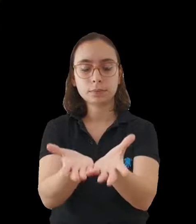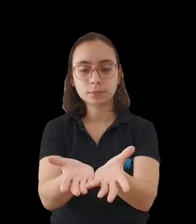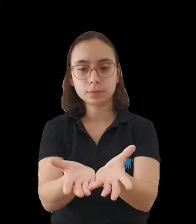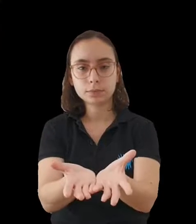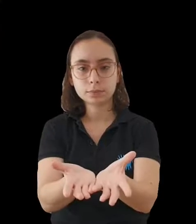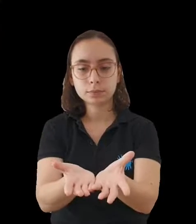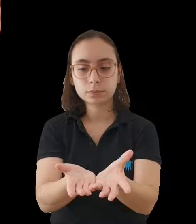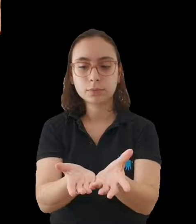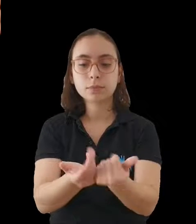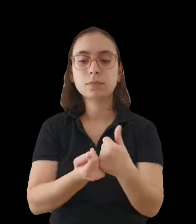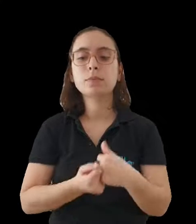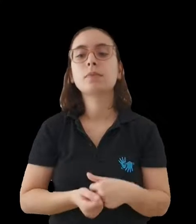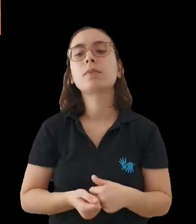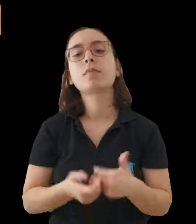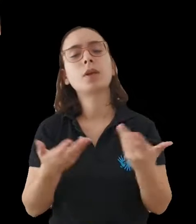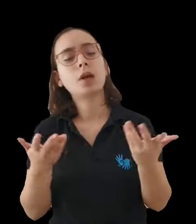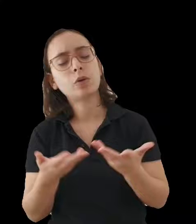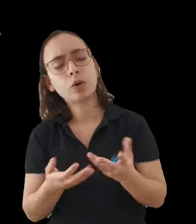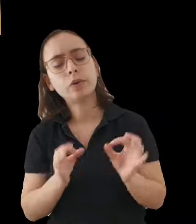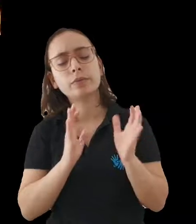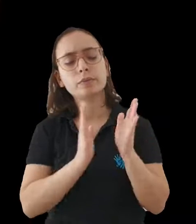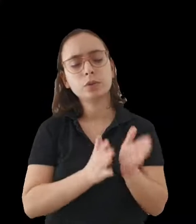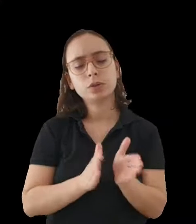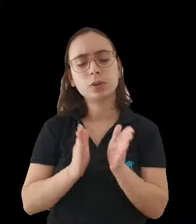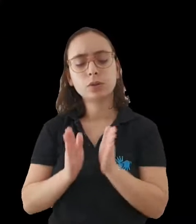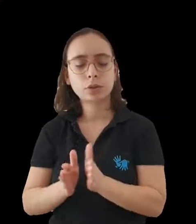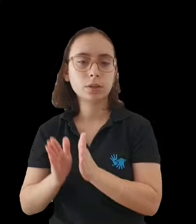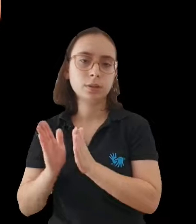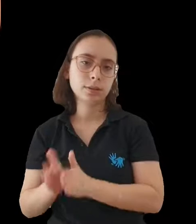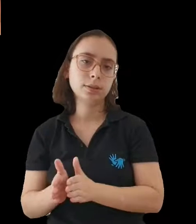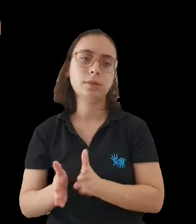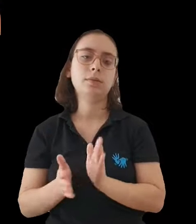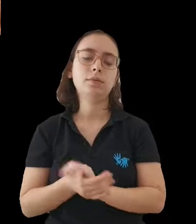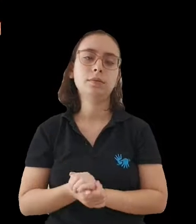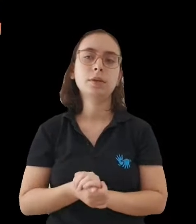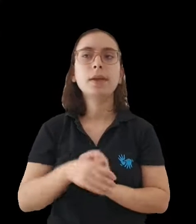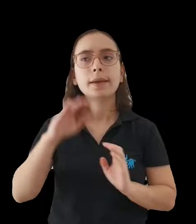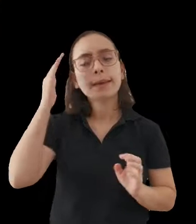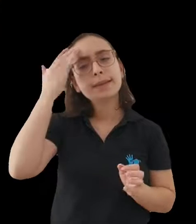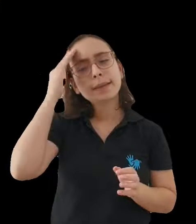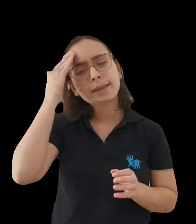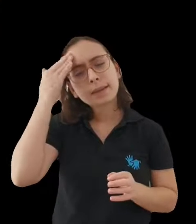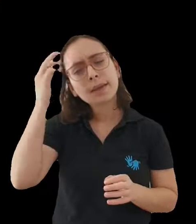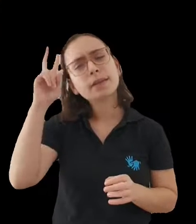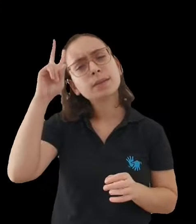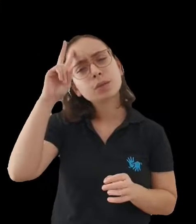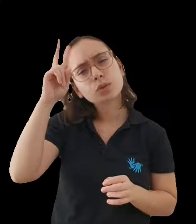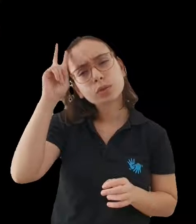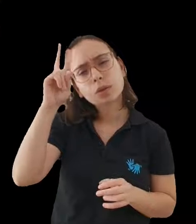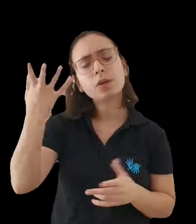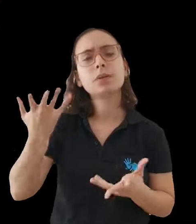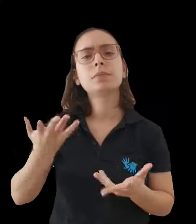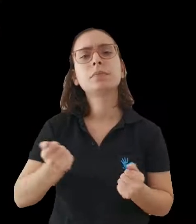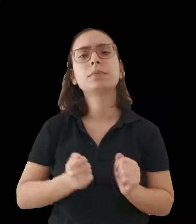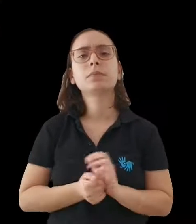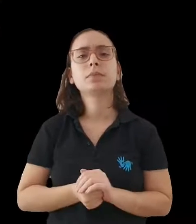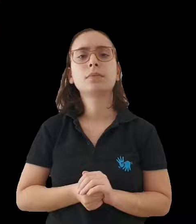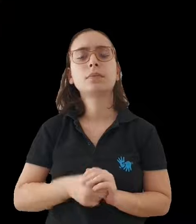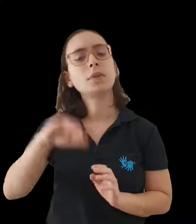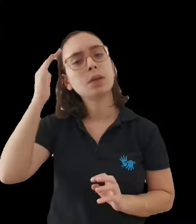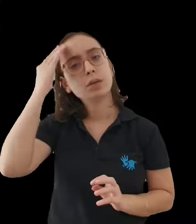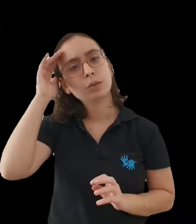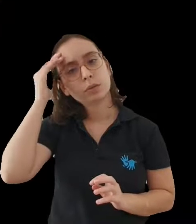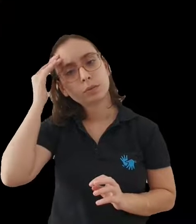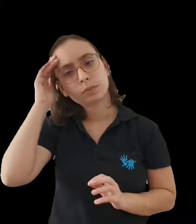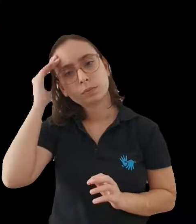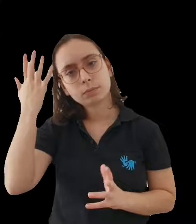vocês organizarem esse acervo, entenderem as histórias, entenderem como é a